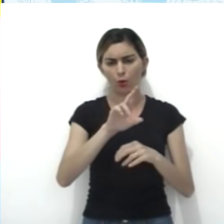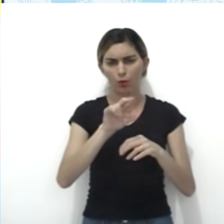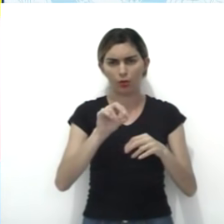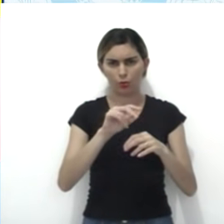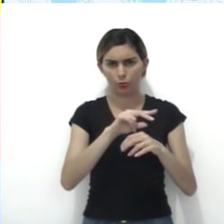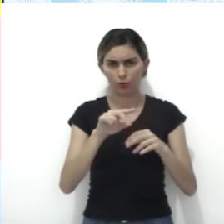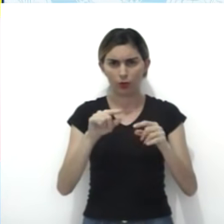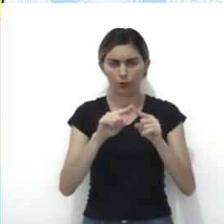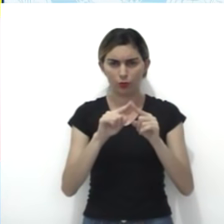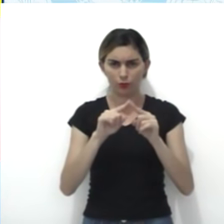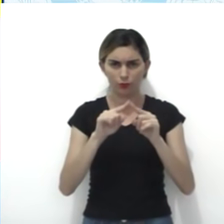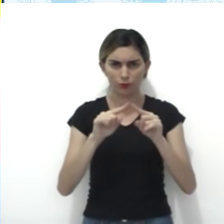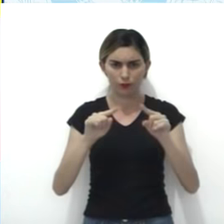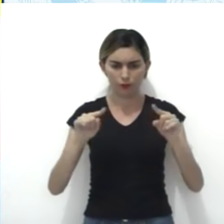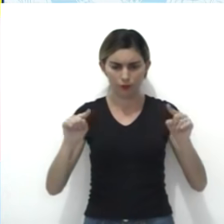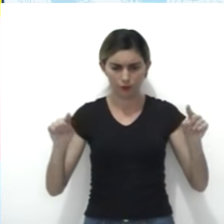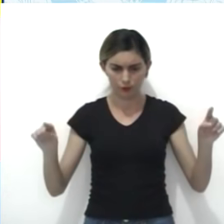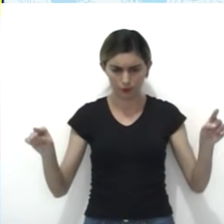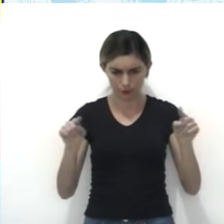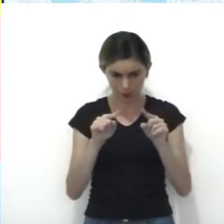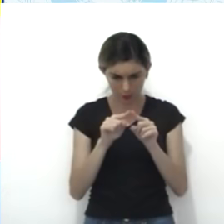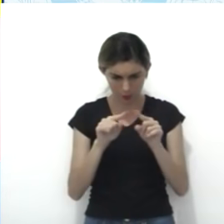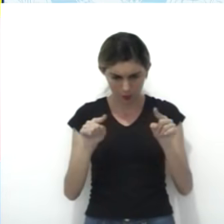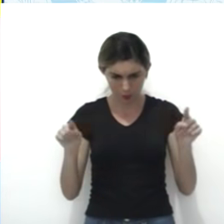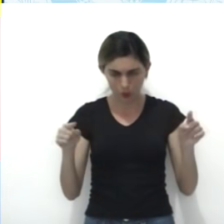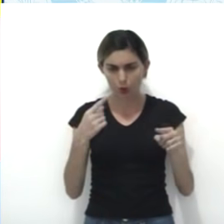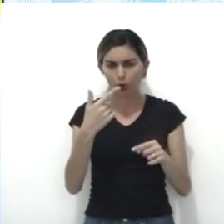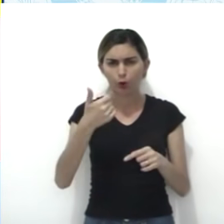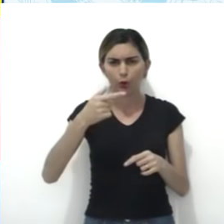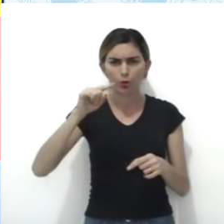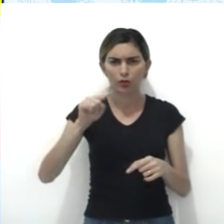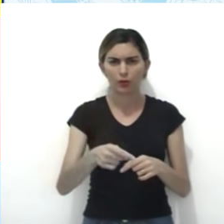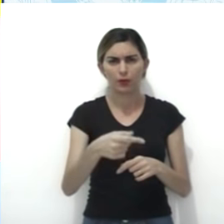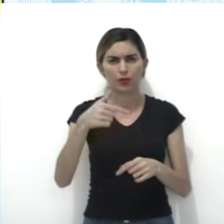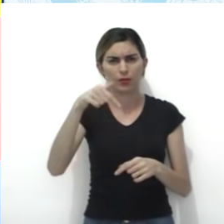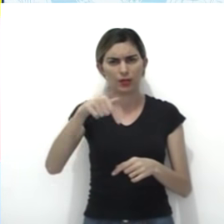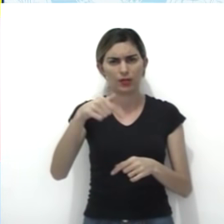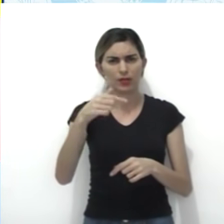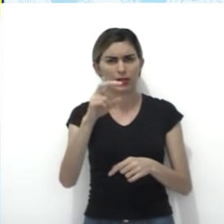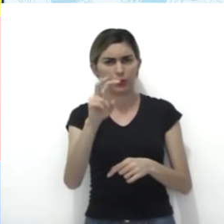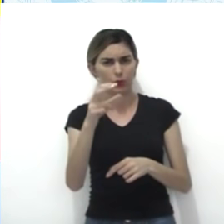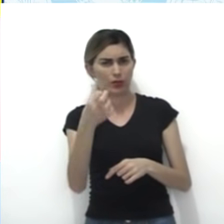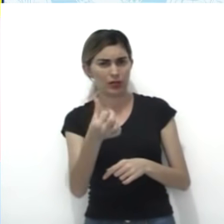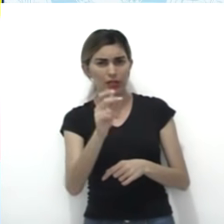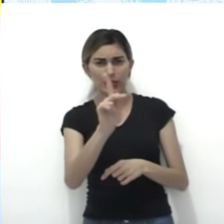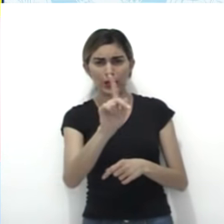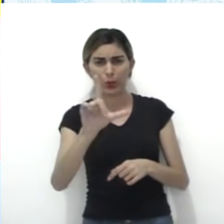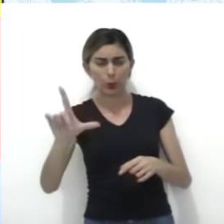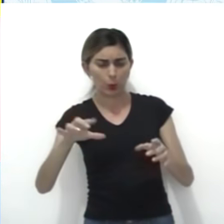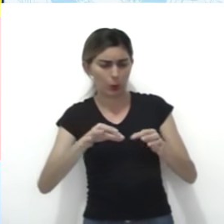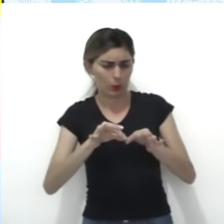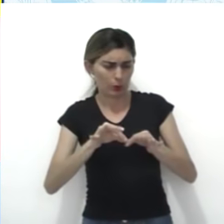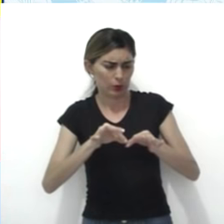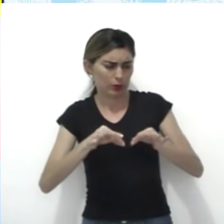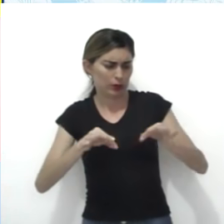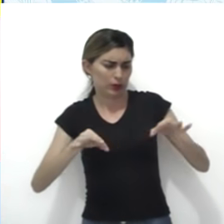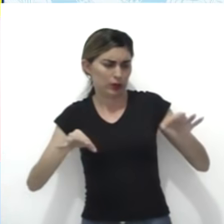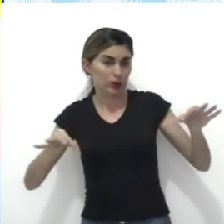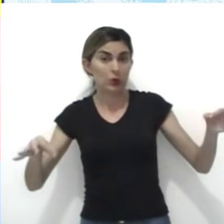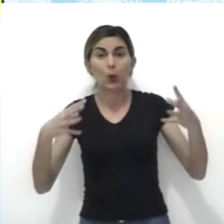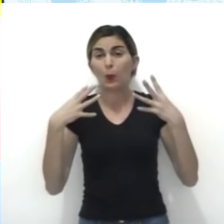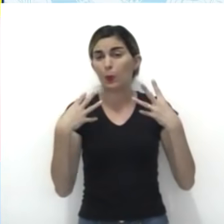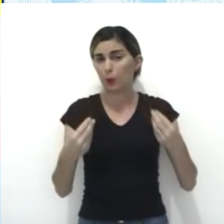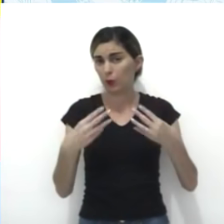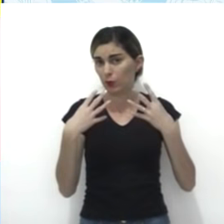horizontal onde joel observar que a terra ela tem 12 o terceiro 56kg um metros de